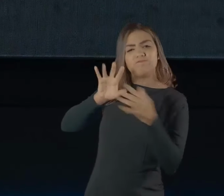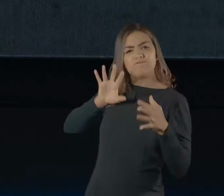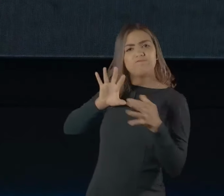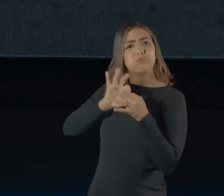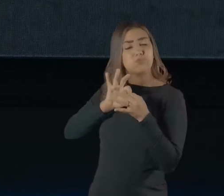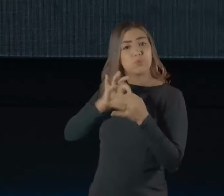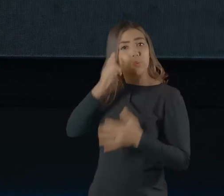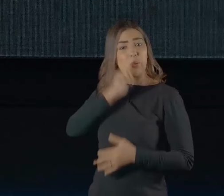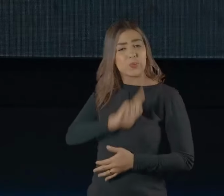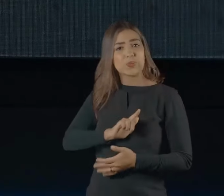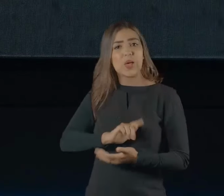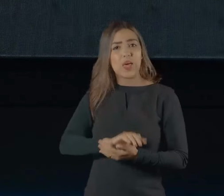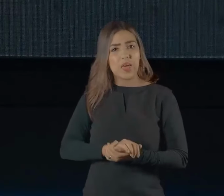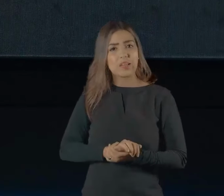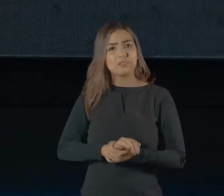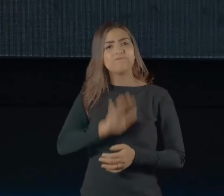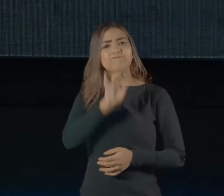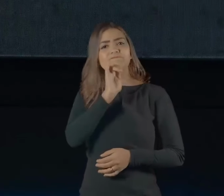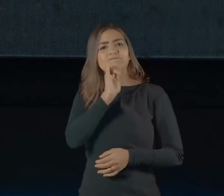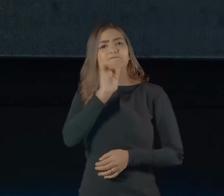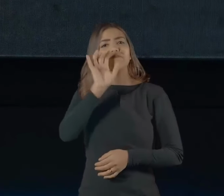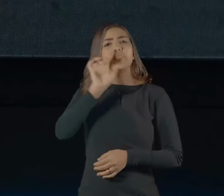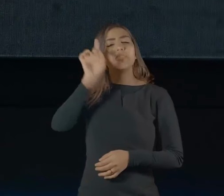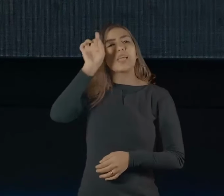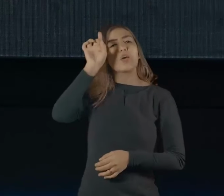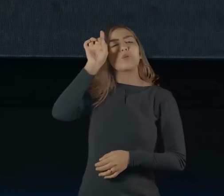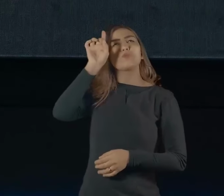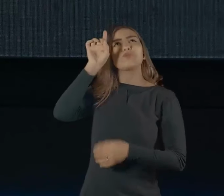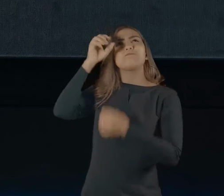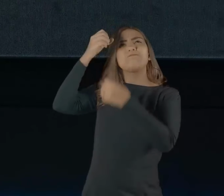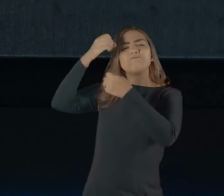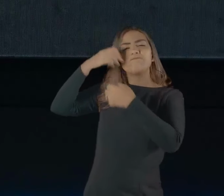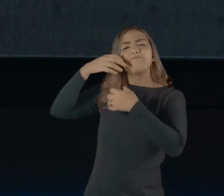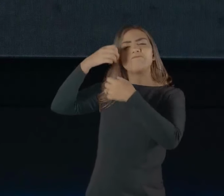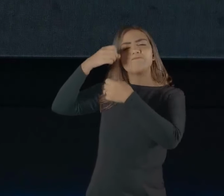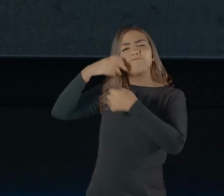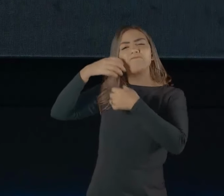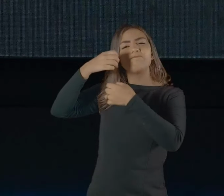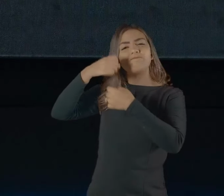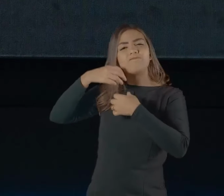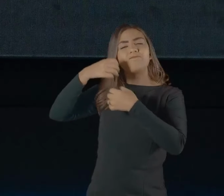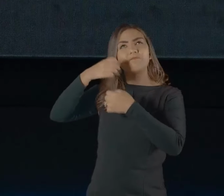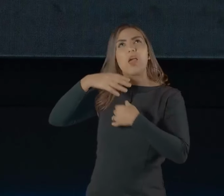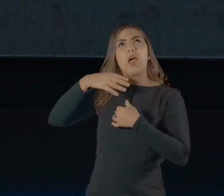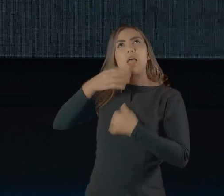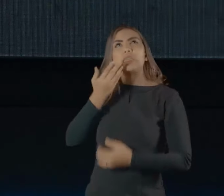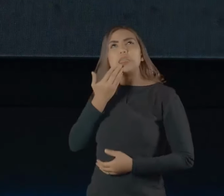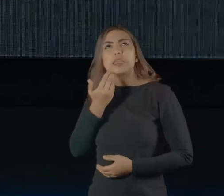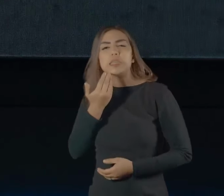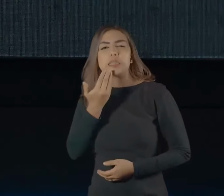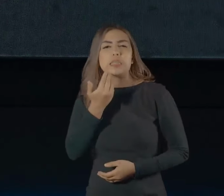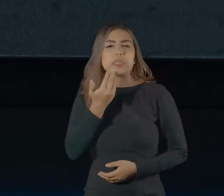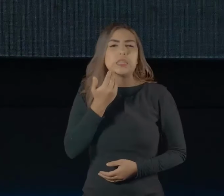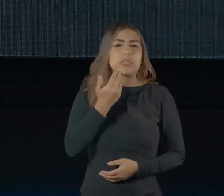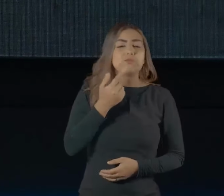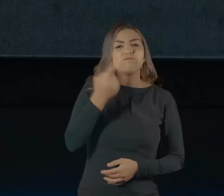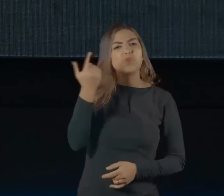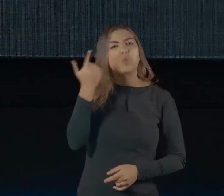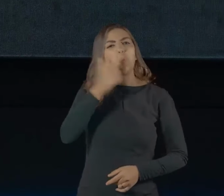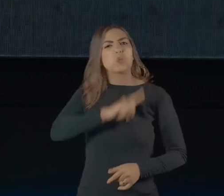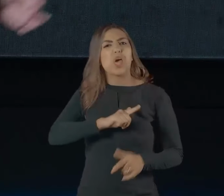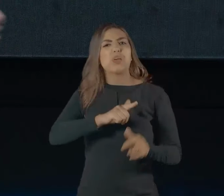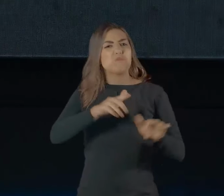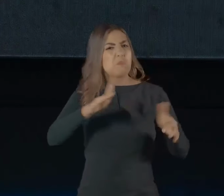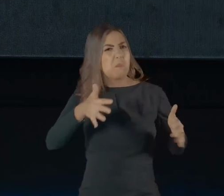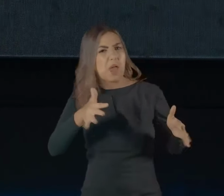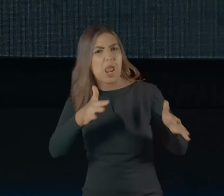seu chamado e nos dons que Deus te deu, você vai arrebentar as cadeias, os muros,